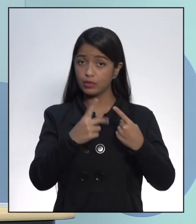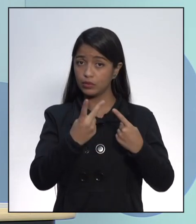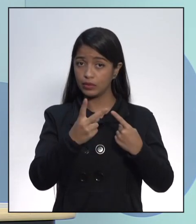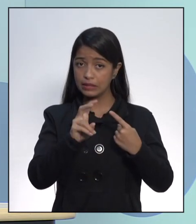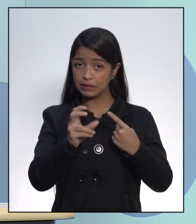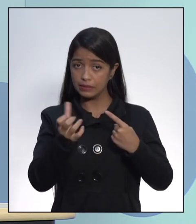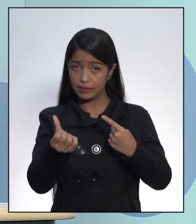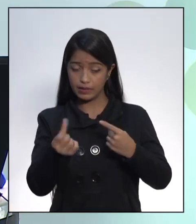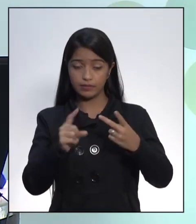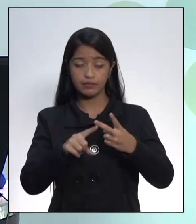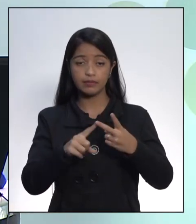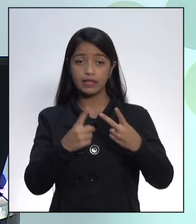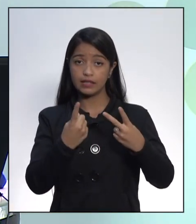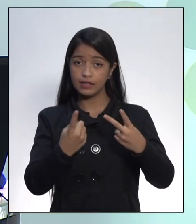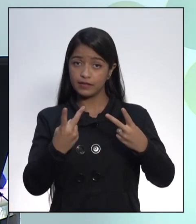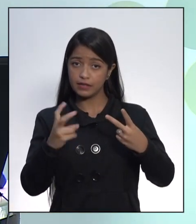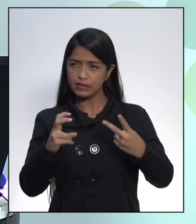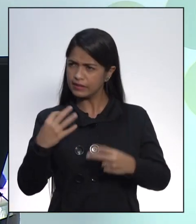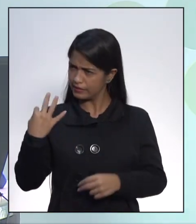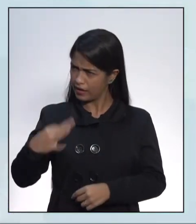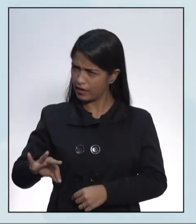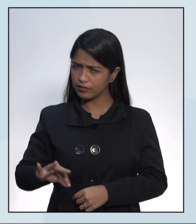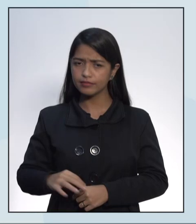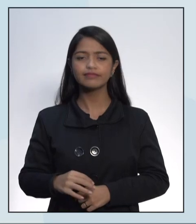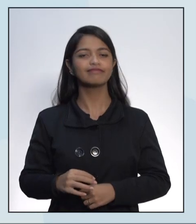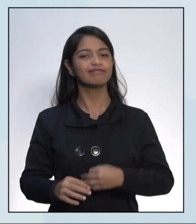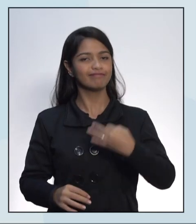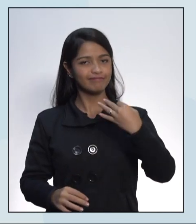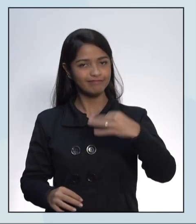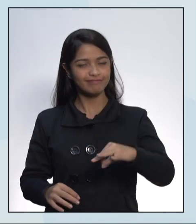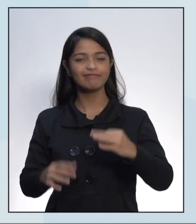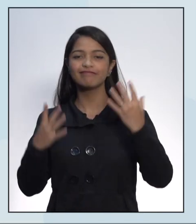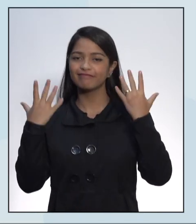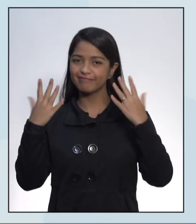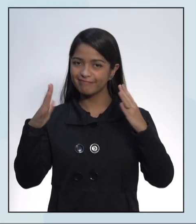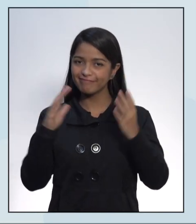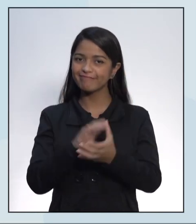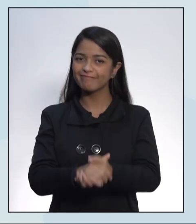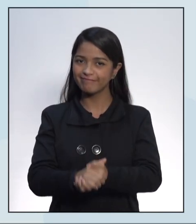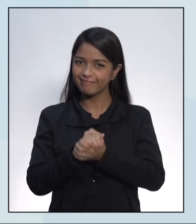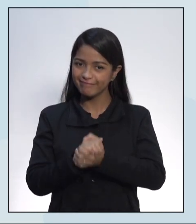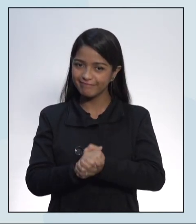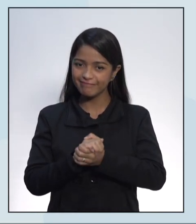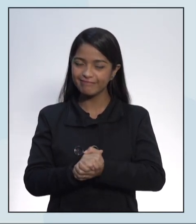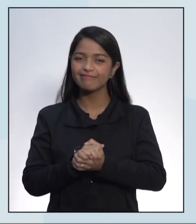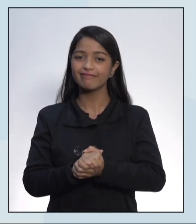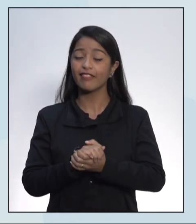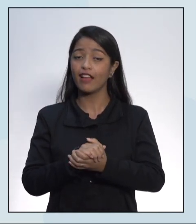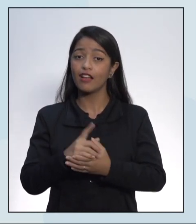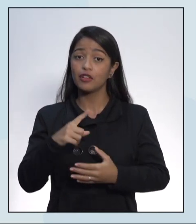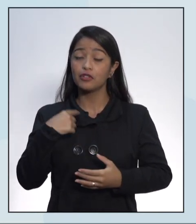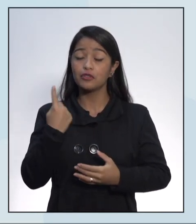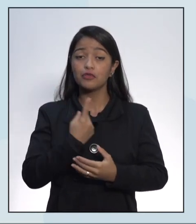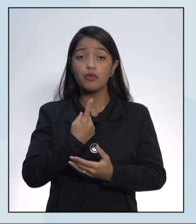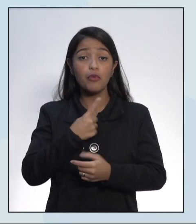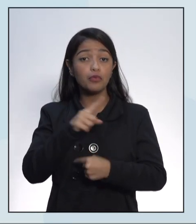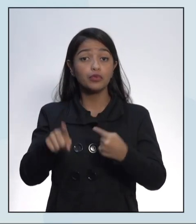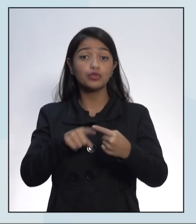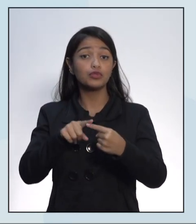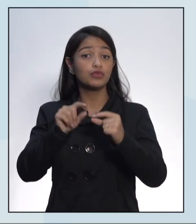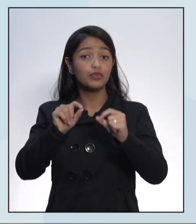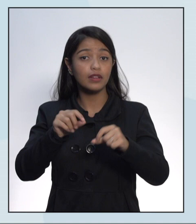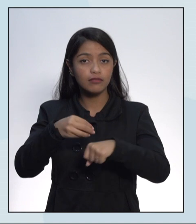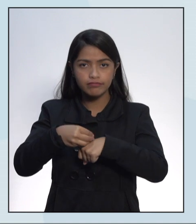certo? Tá certo, ó, já vai aparecer na tela de vocês. Parabéns. Né? A ideia era essa, dar aquele gatilho para ver se vocês entendem o básico